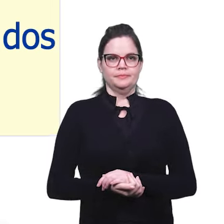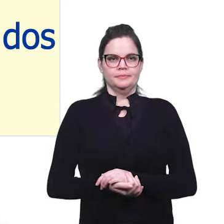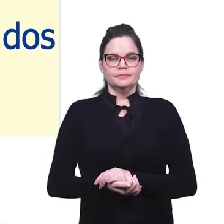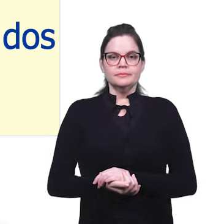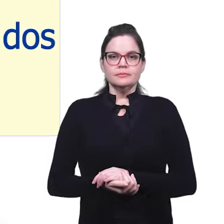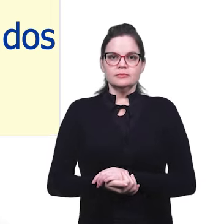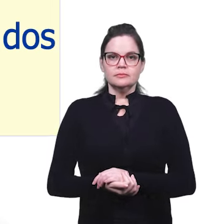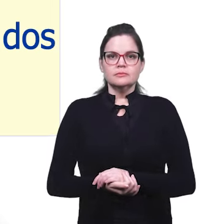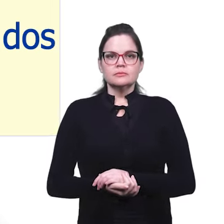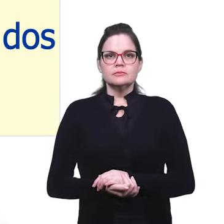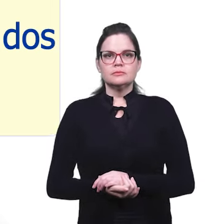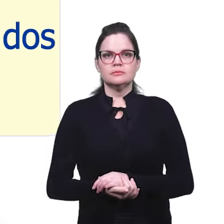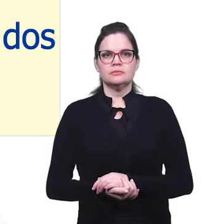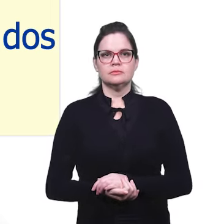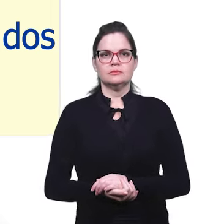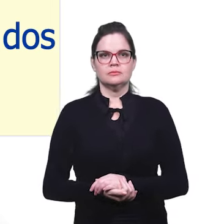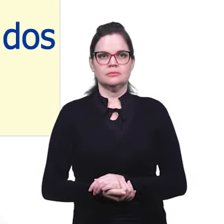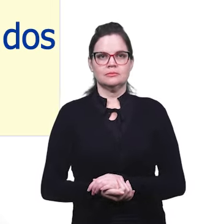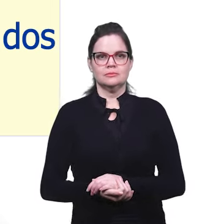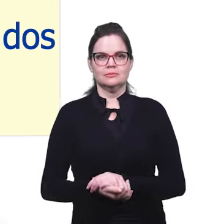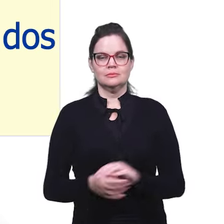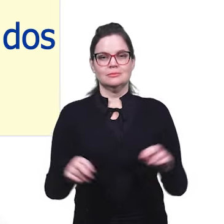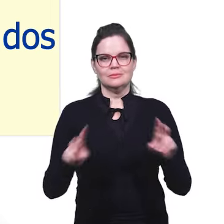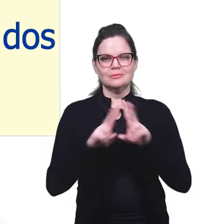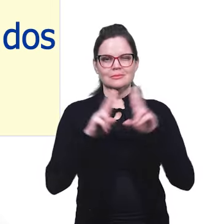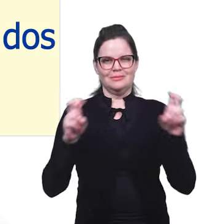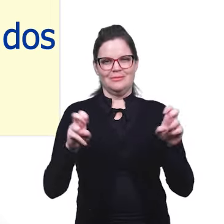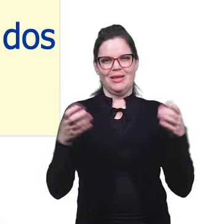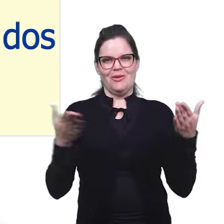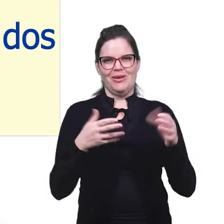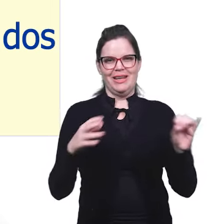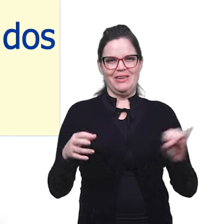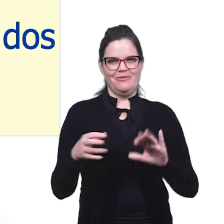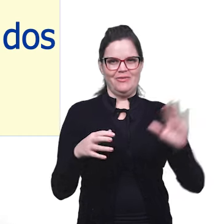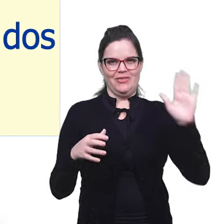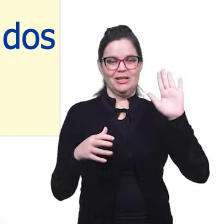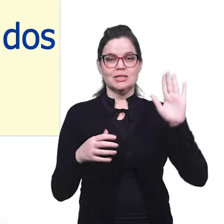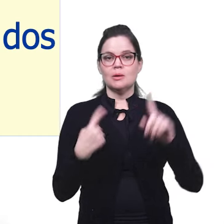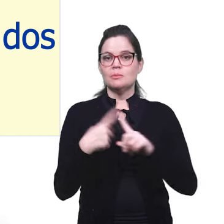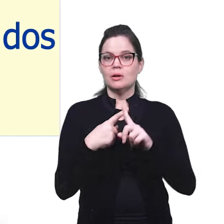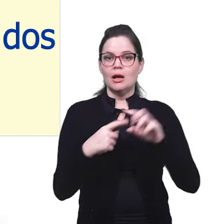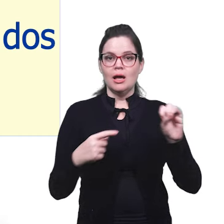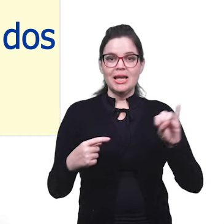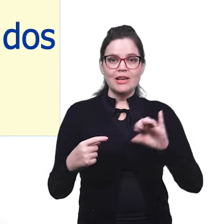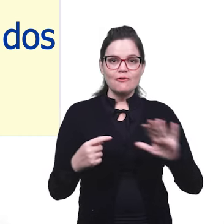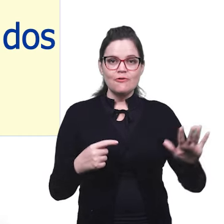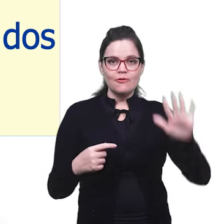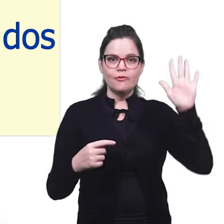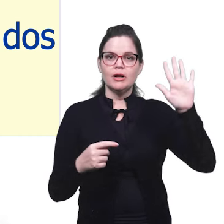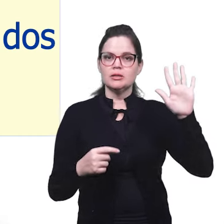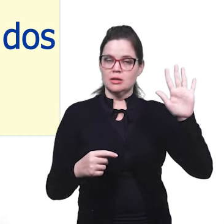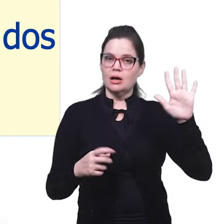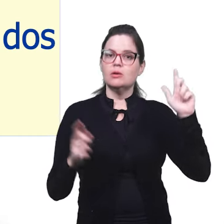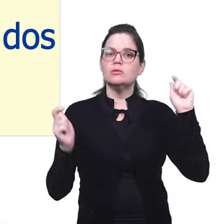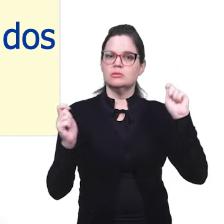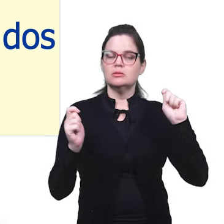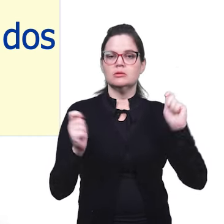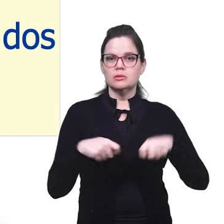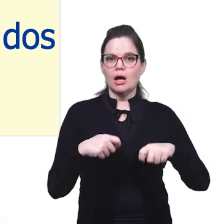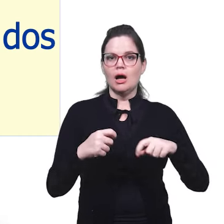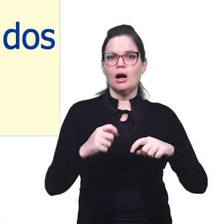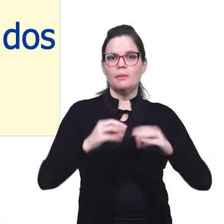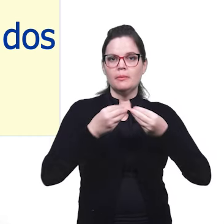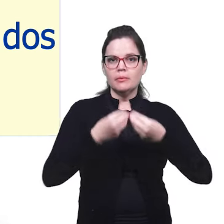quando você descumpre, né, eu fiz esse parênteses aqui da inflação, porque a